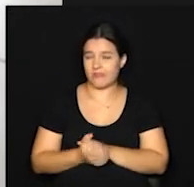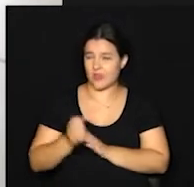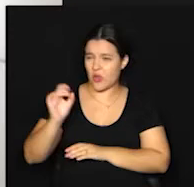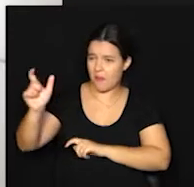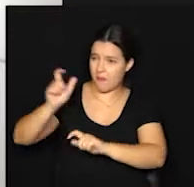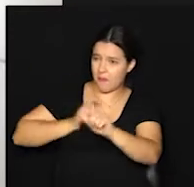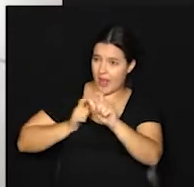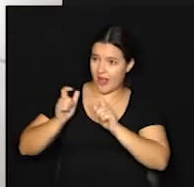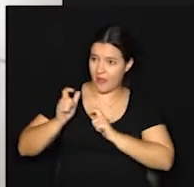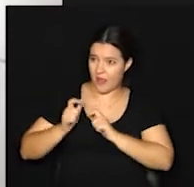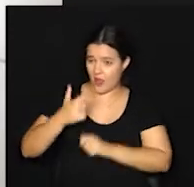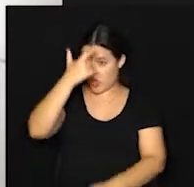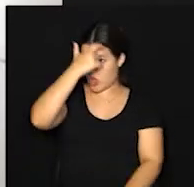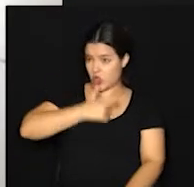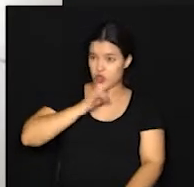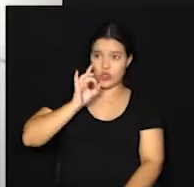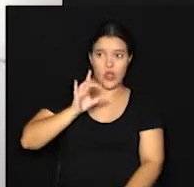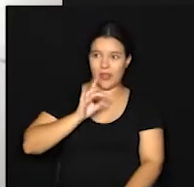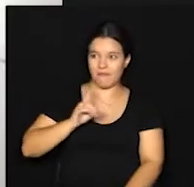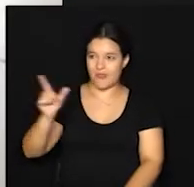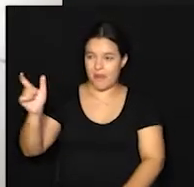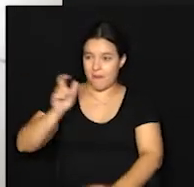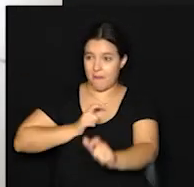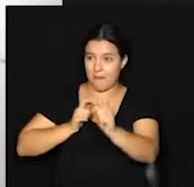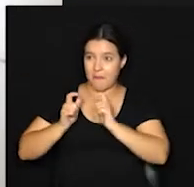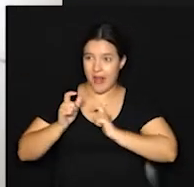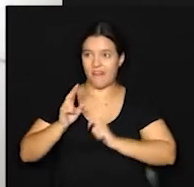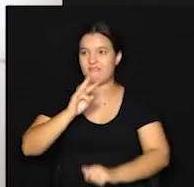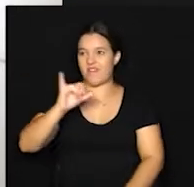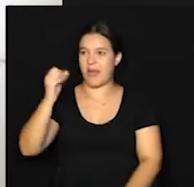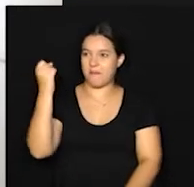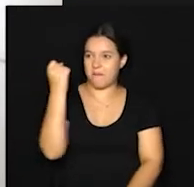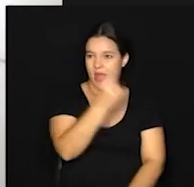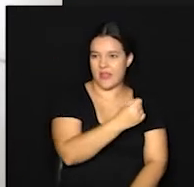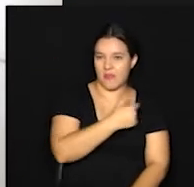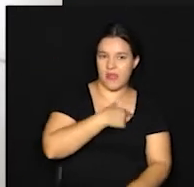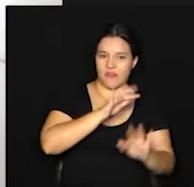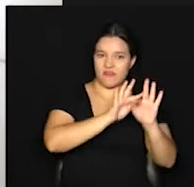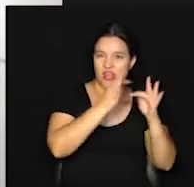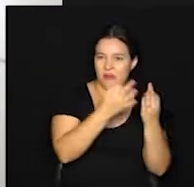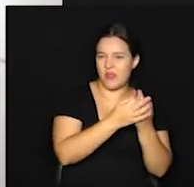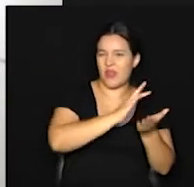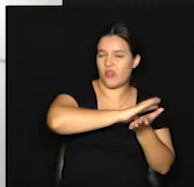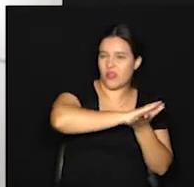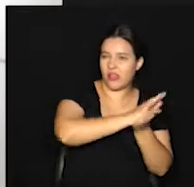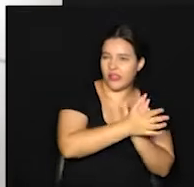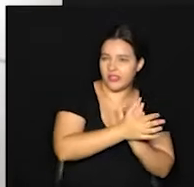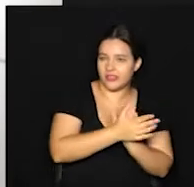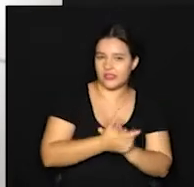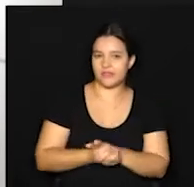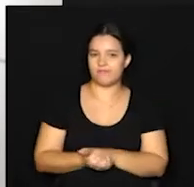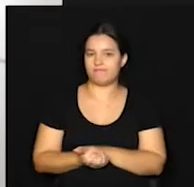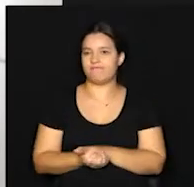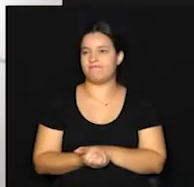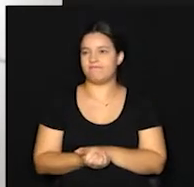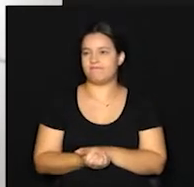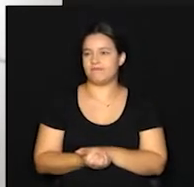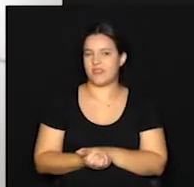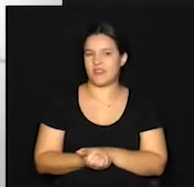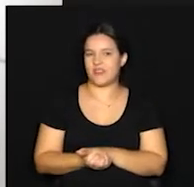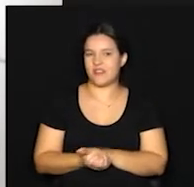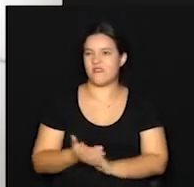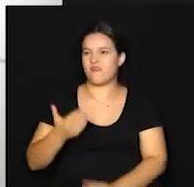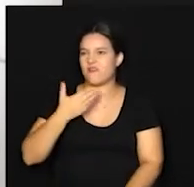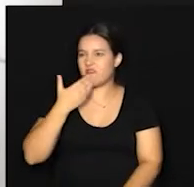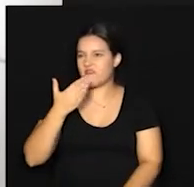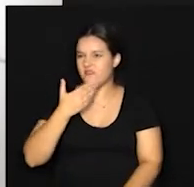fazer ameaças contra a minha pessoa, mas ele também fazia ameaças contra a minha família. E aí eram frases do tipo, é muito fácil contratar